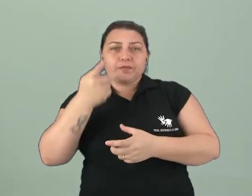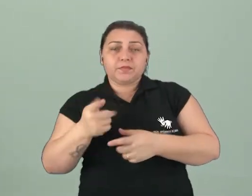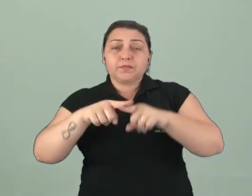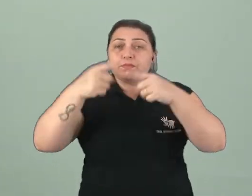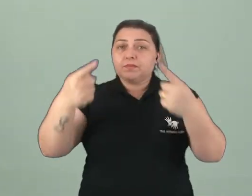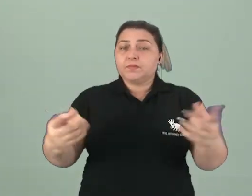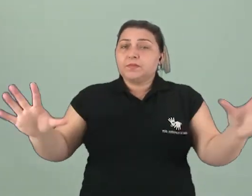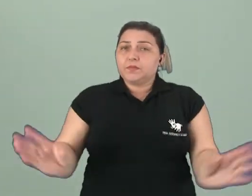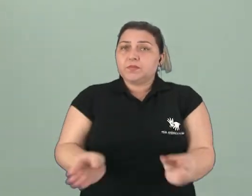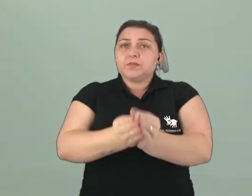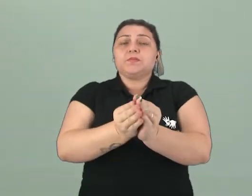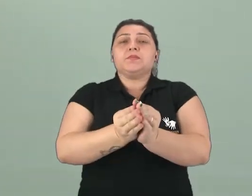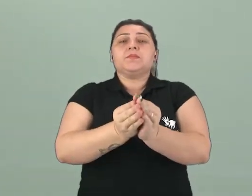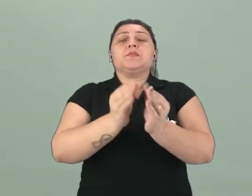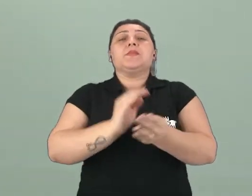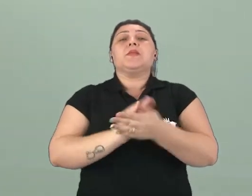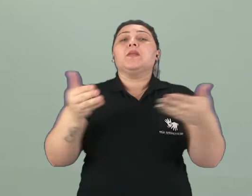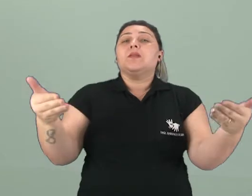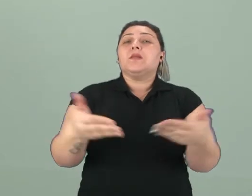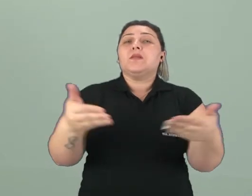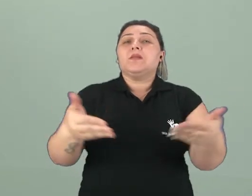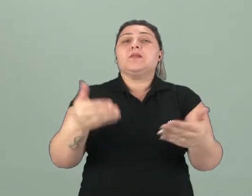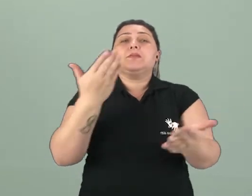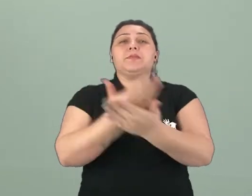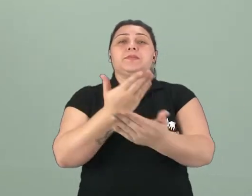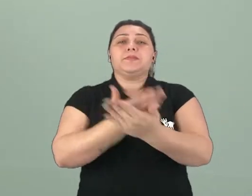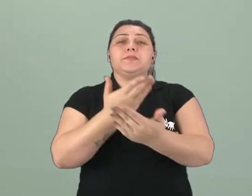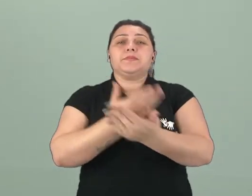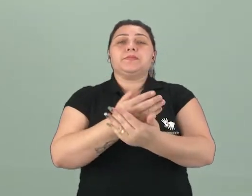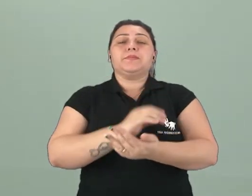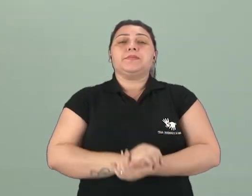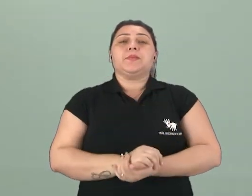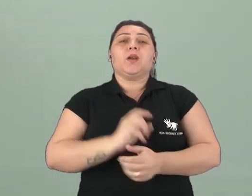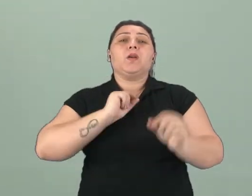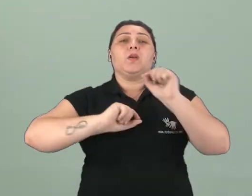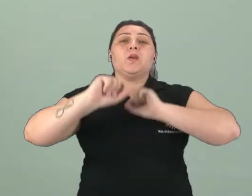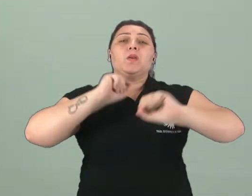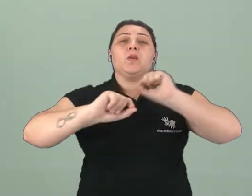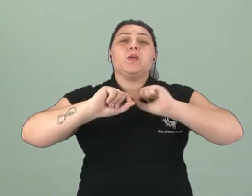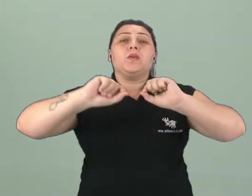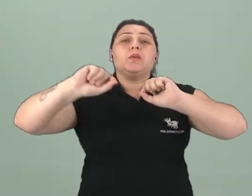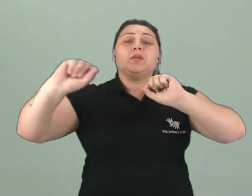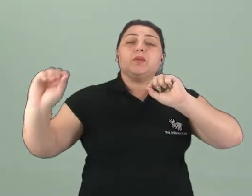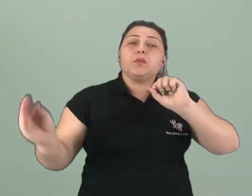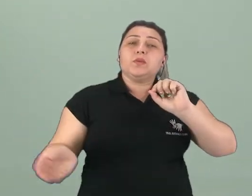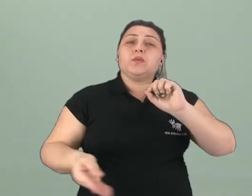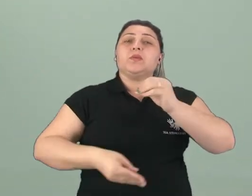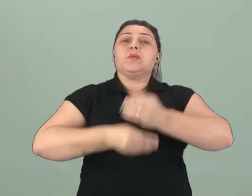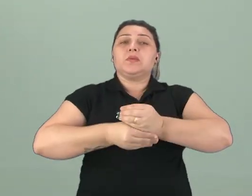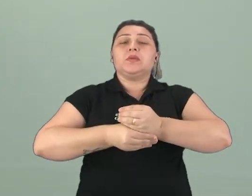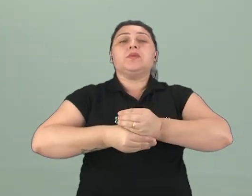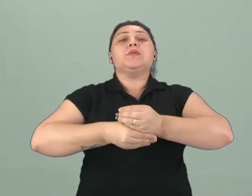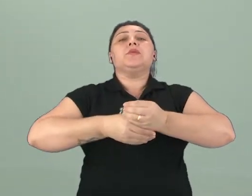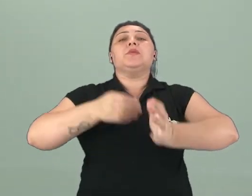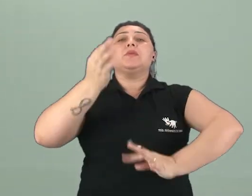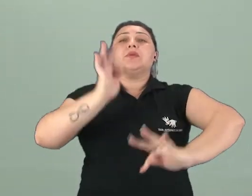mas resumindo hoje nós vamos estudar o que foi acrescentado de